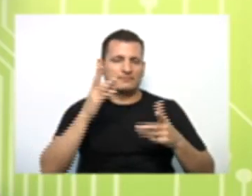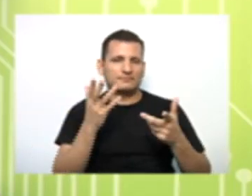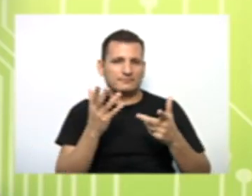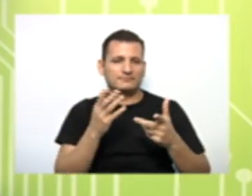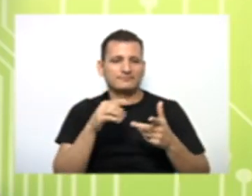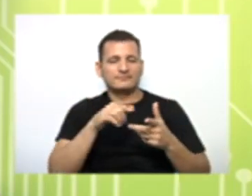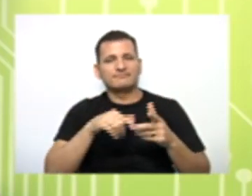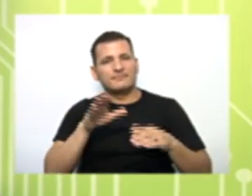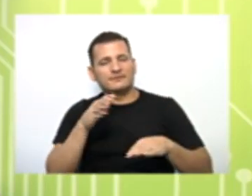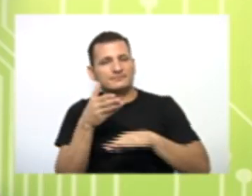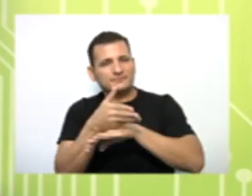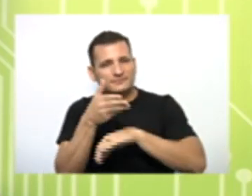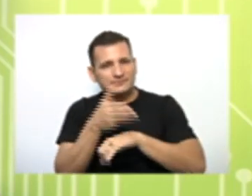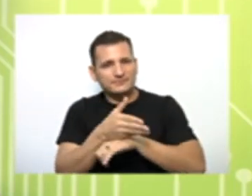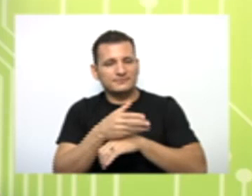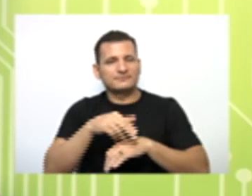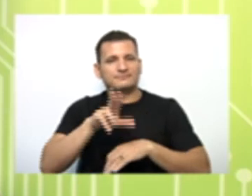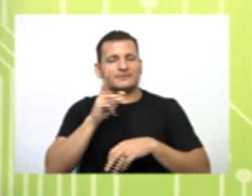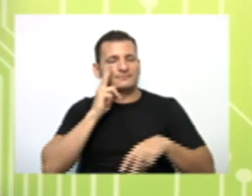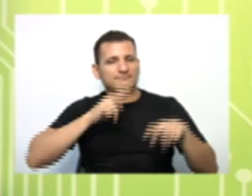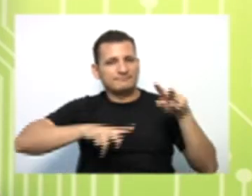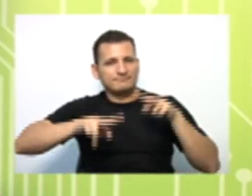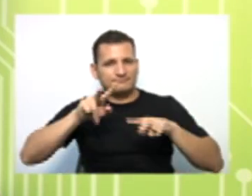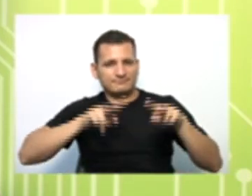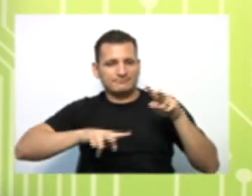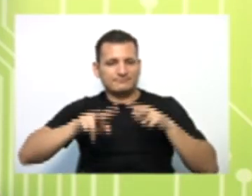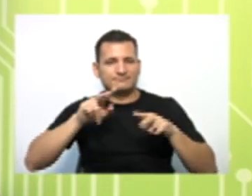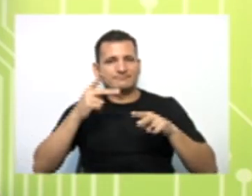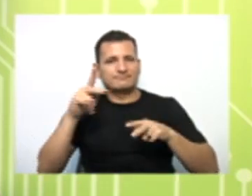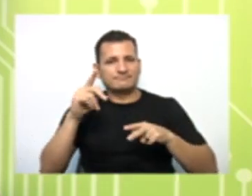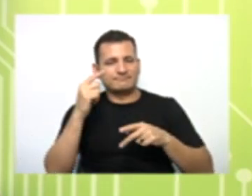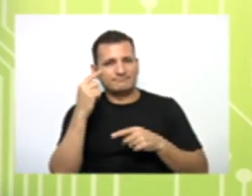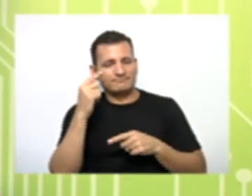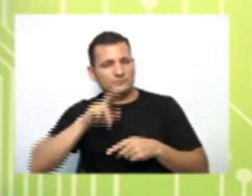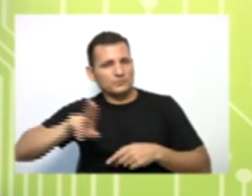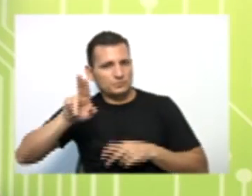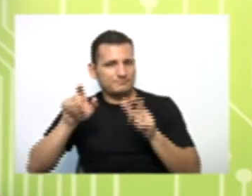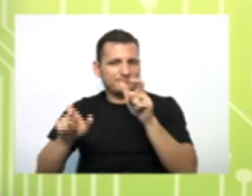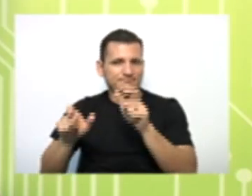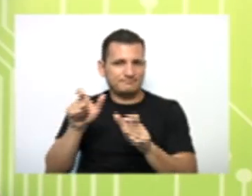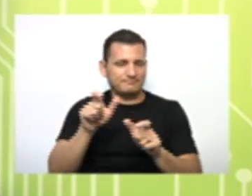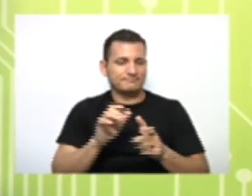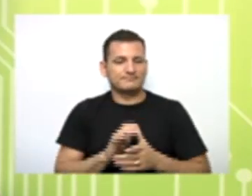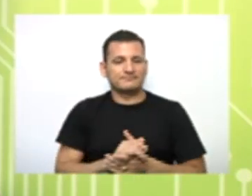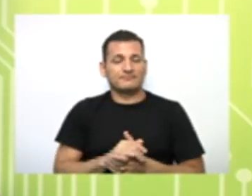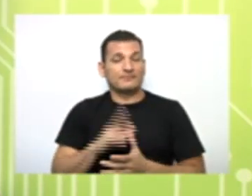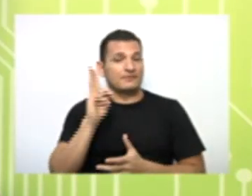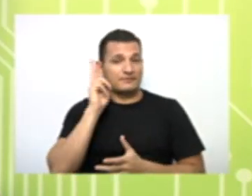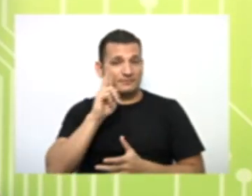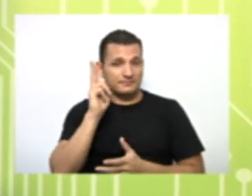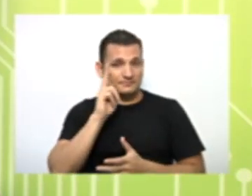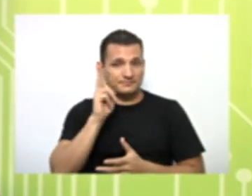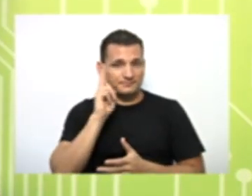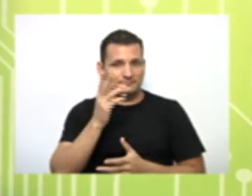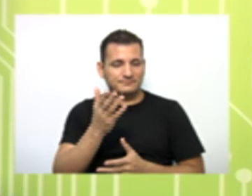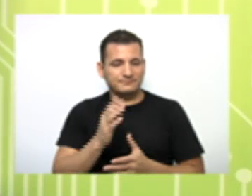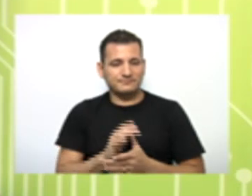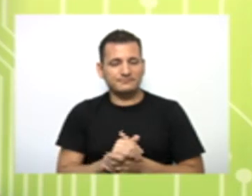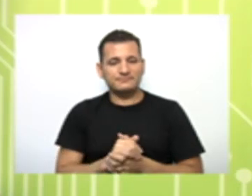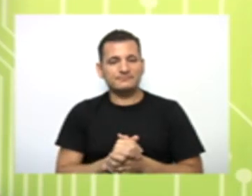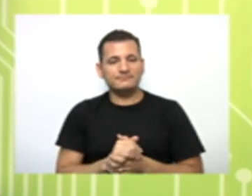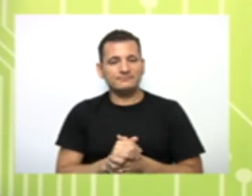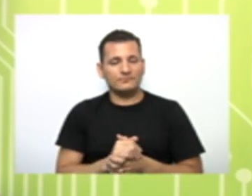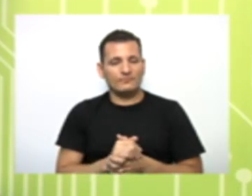mais acessível, mais visível aos seus usuários. Lembrando, vou voltar aqui no nosso